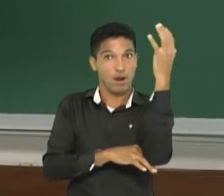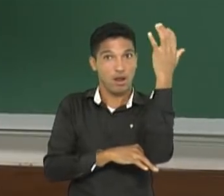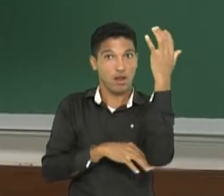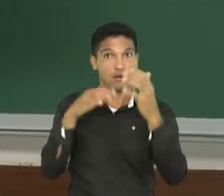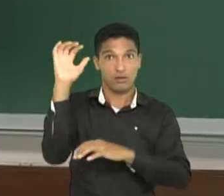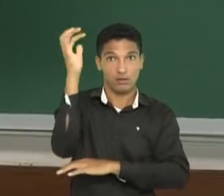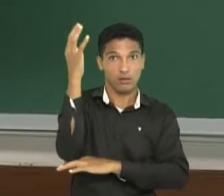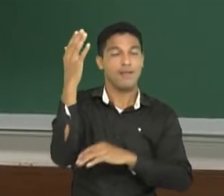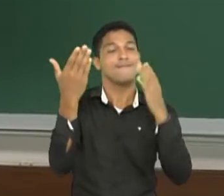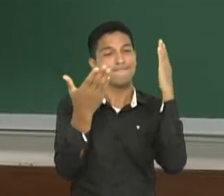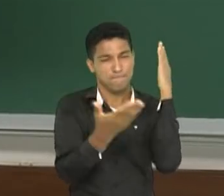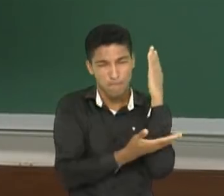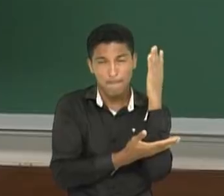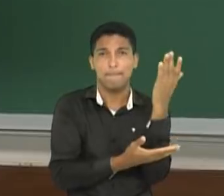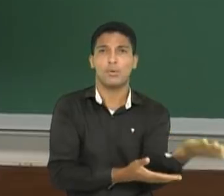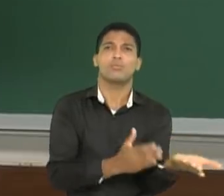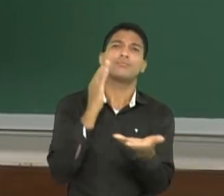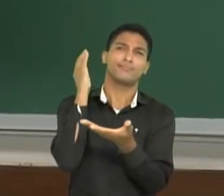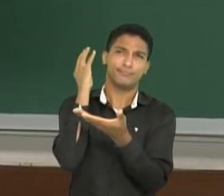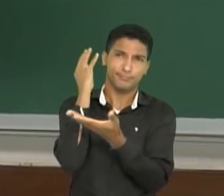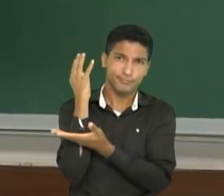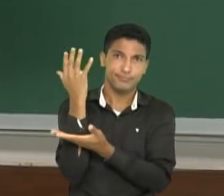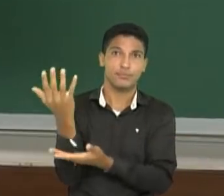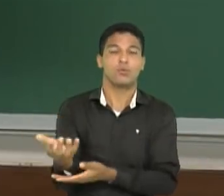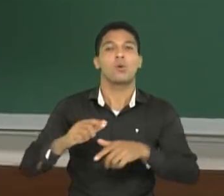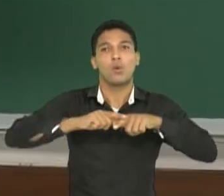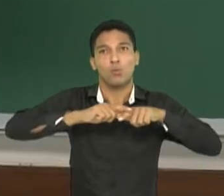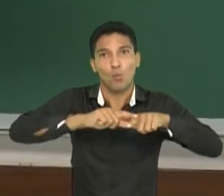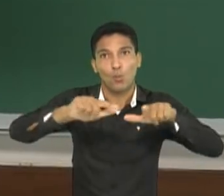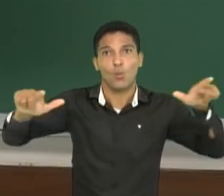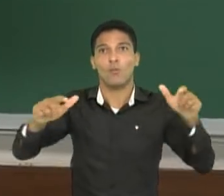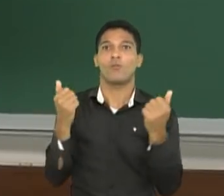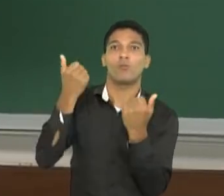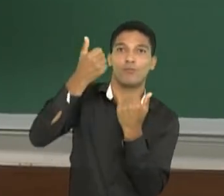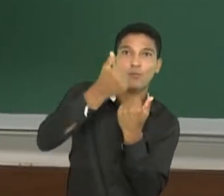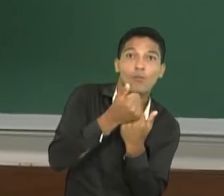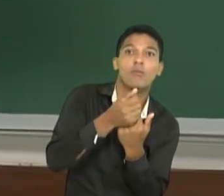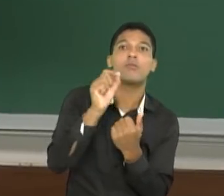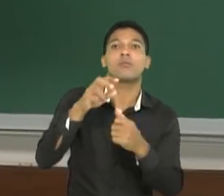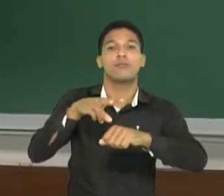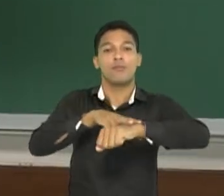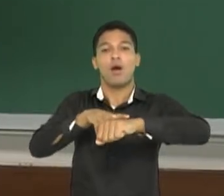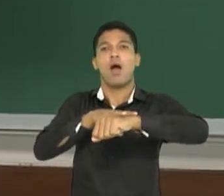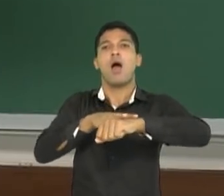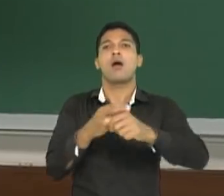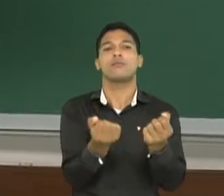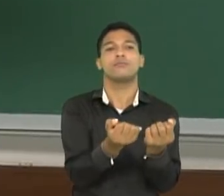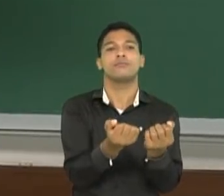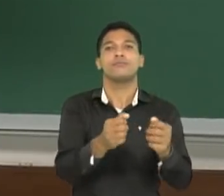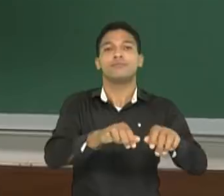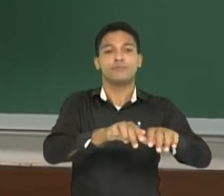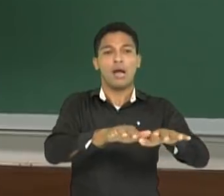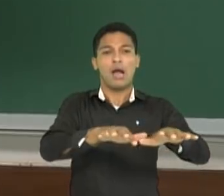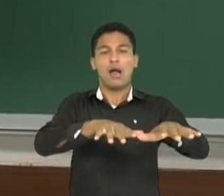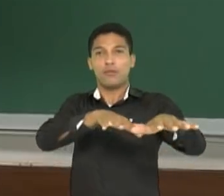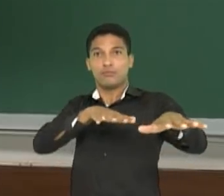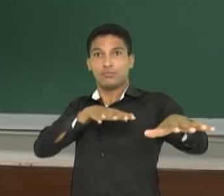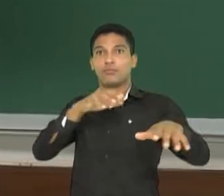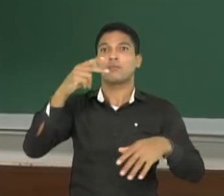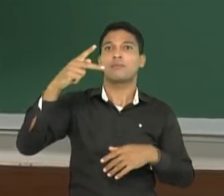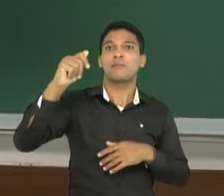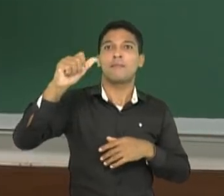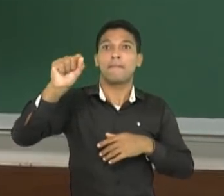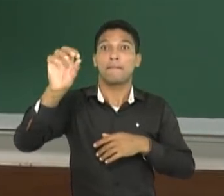significativa nas áreas de floresta que vão sendo substituídas pelas pastagens. Então, mudando a característica natural daquele